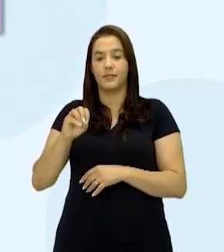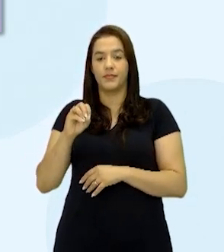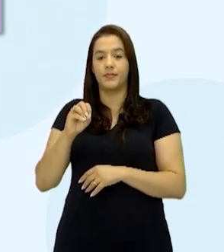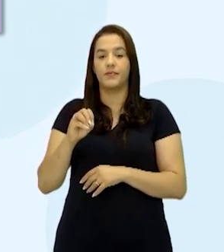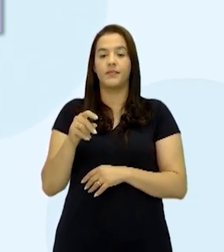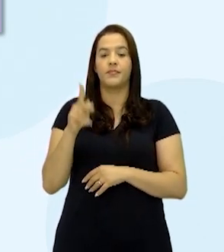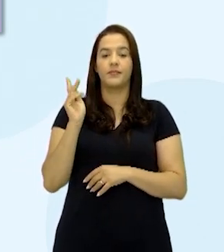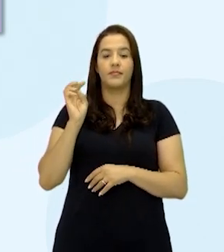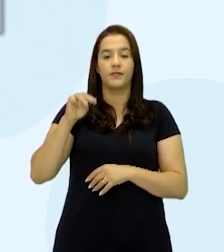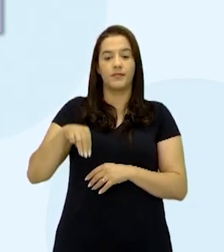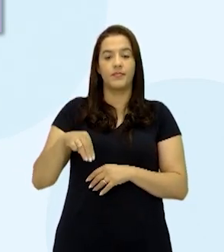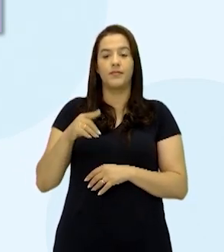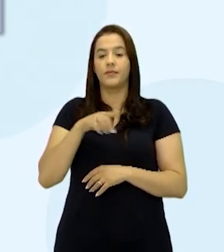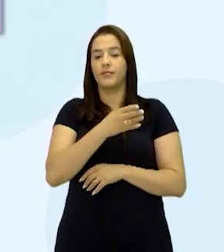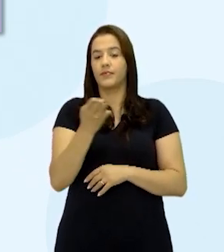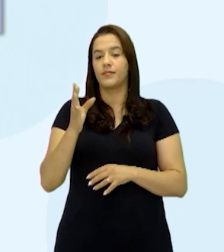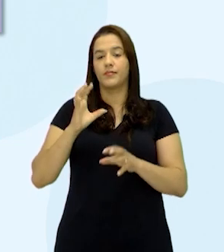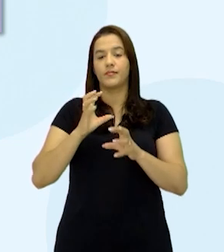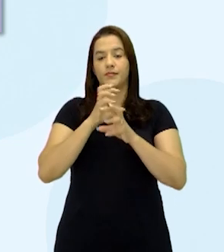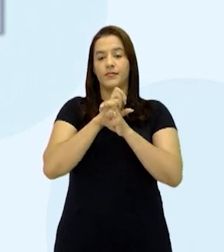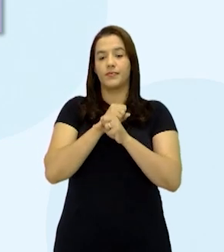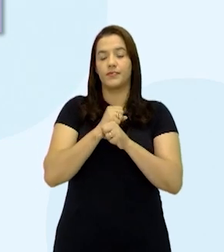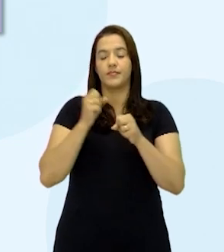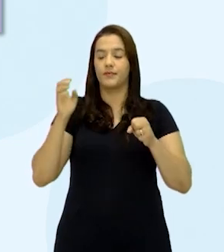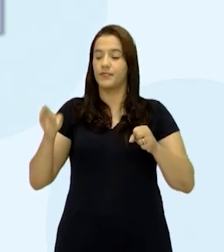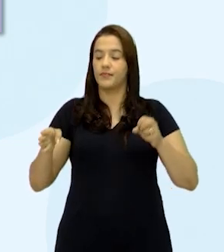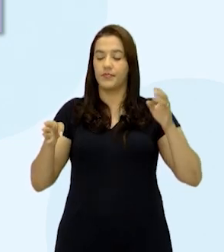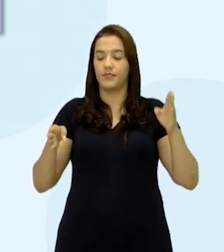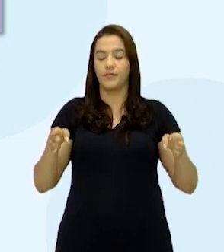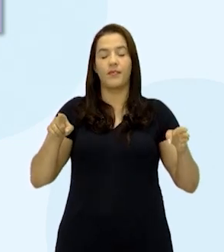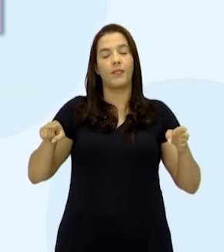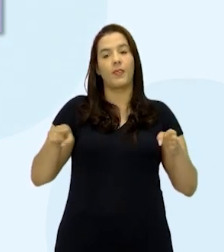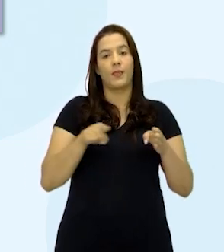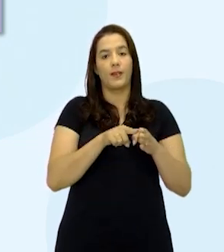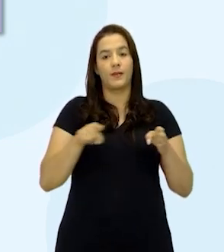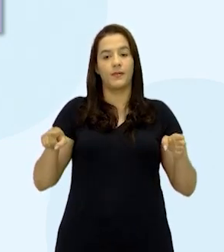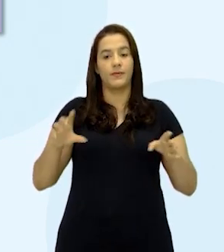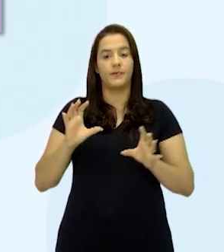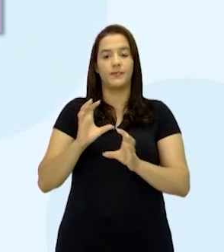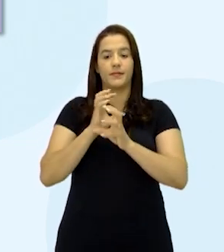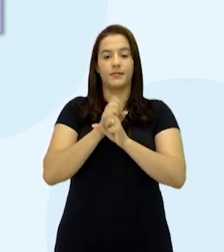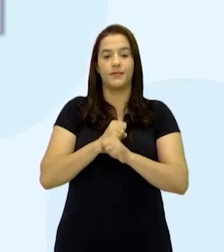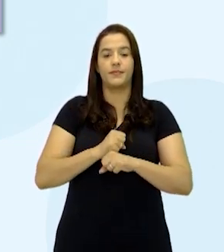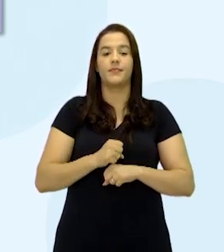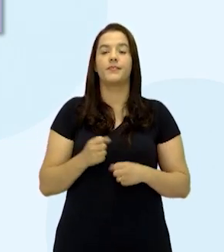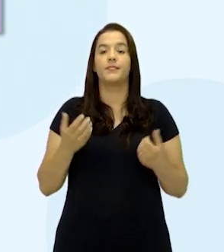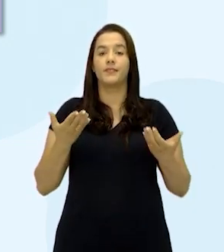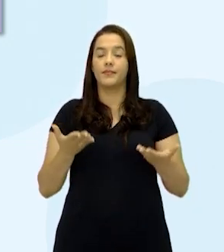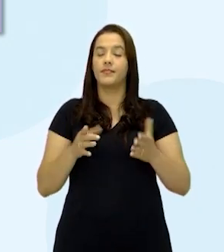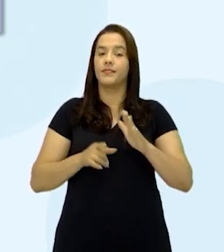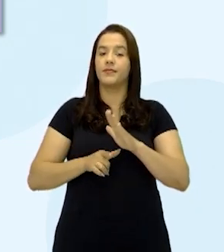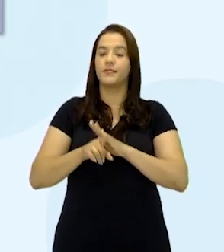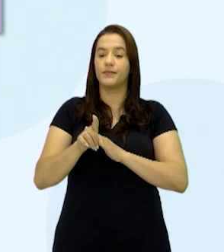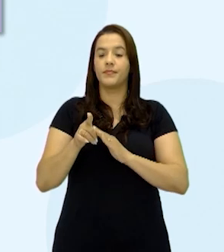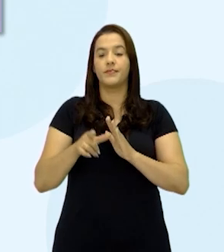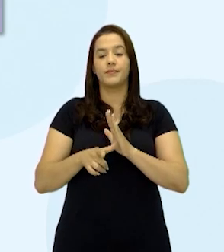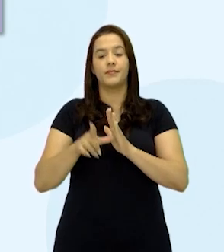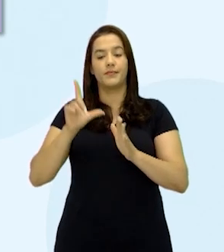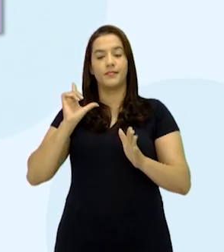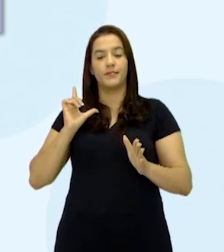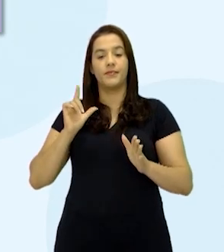420 quilômetros, calcule a distância entre as duas cidades. Mas antes, nós temos uma perguntinha, né? Antes